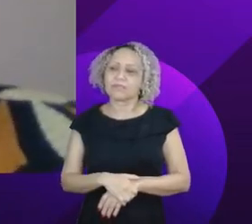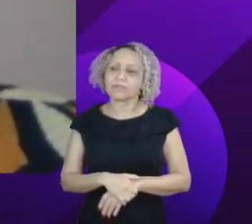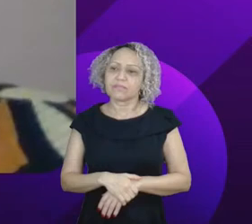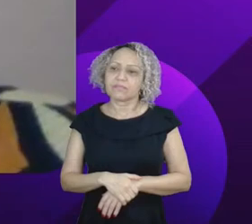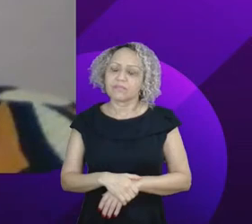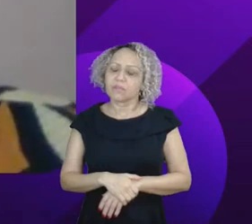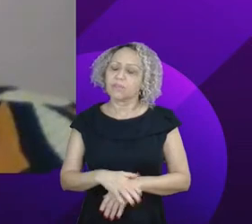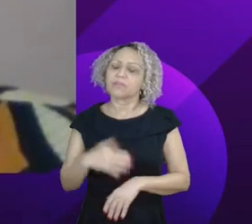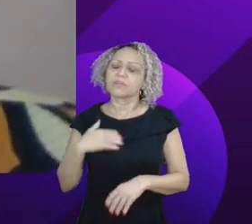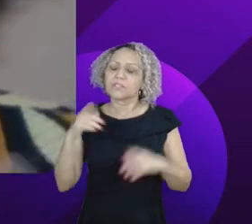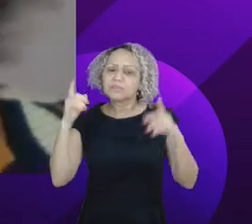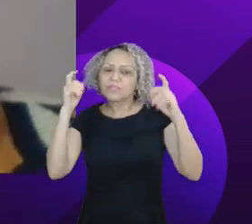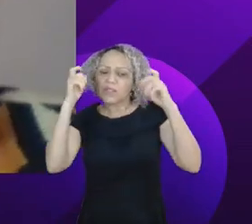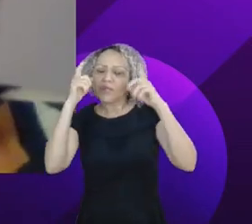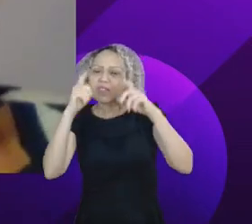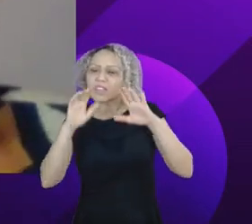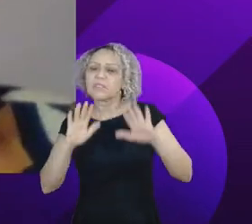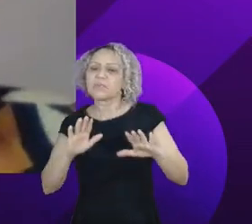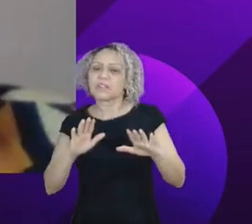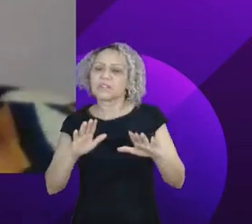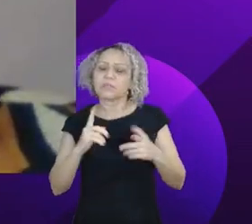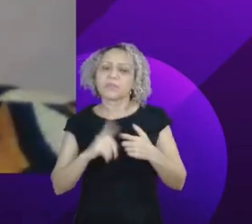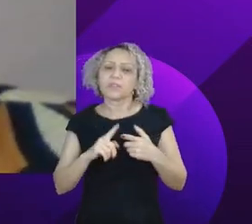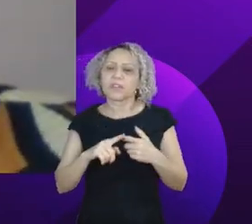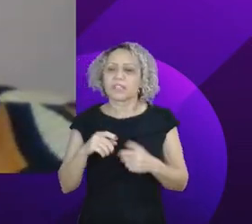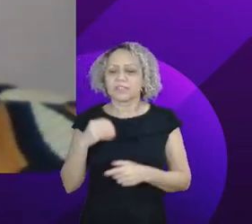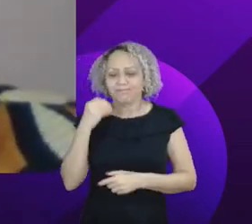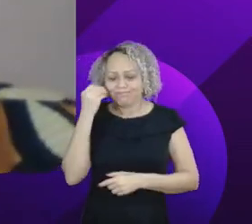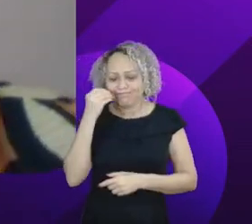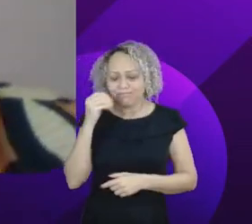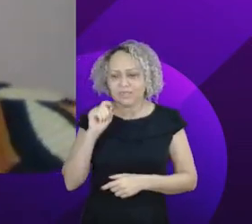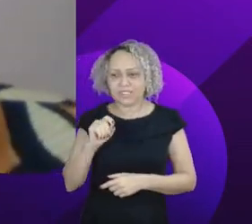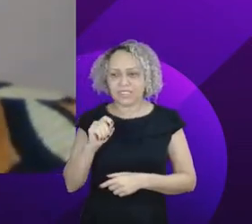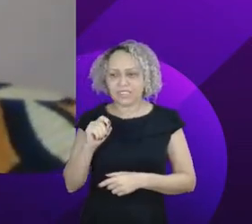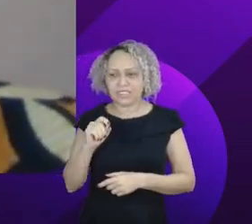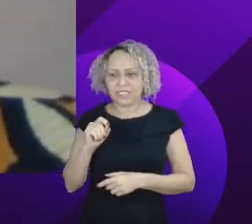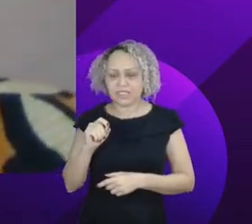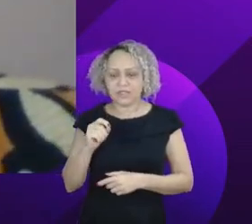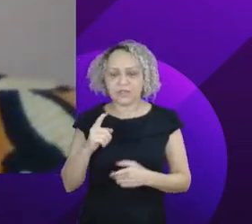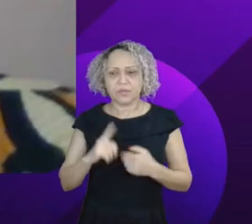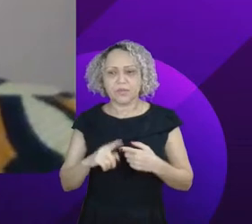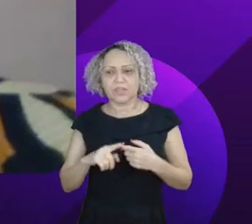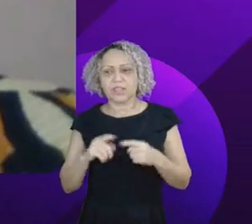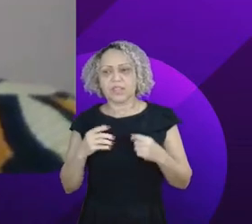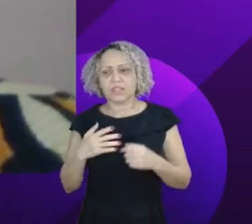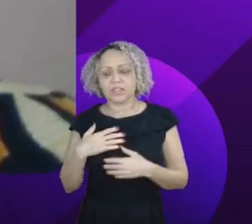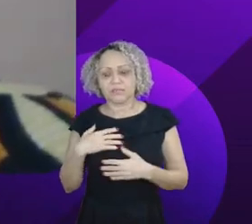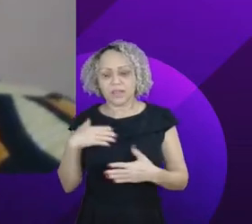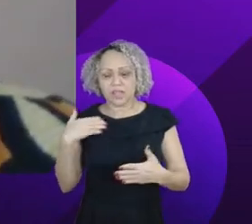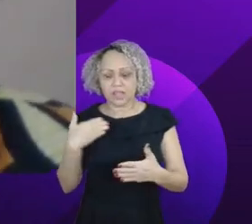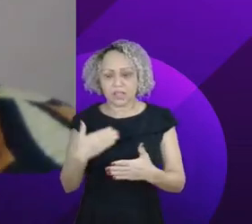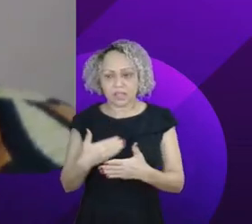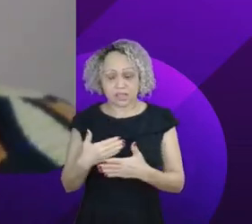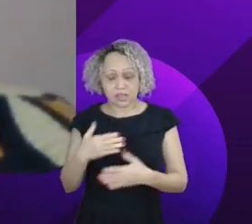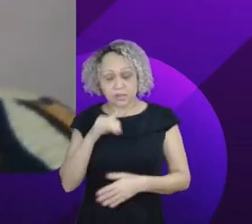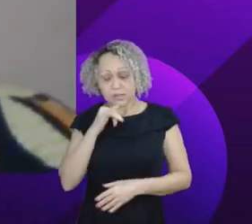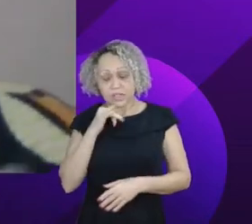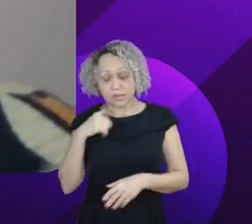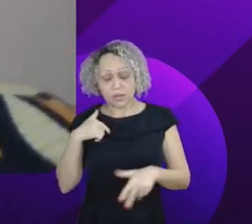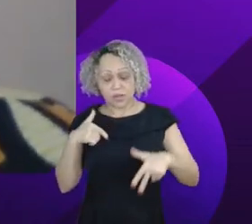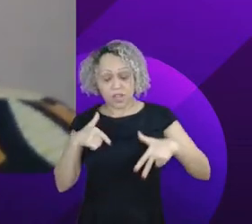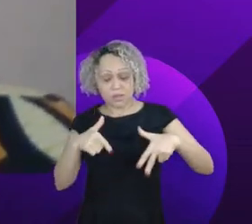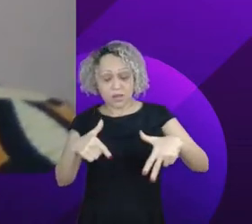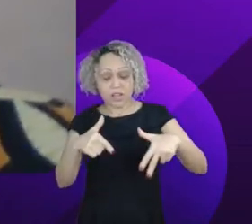situações muito difíceis. Mas por que eu vivenciei? É isso que eu quero dizer para vocês. Vivenciei porque até o momento que eu era a militante